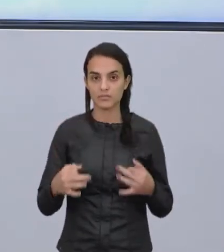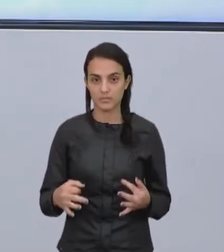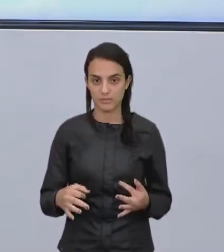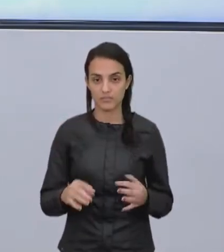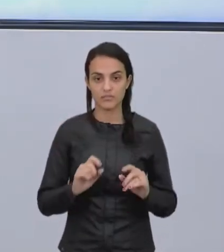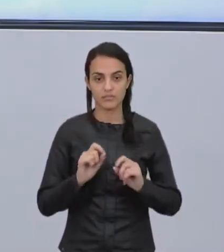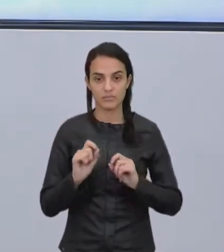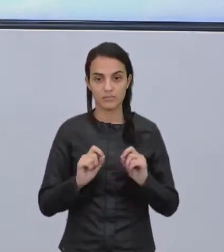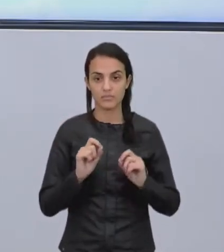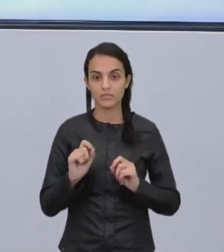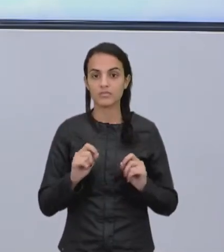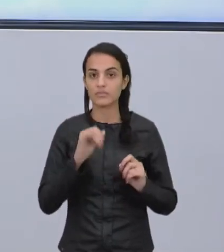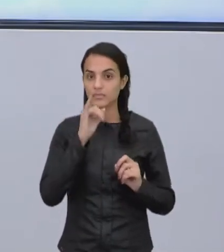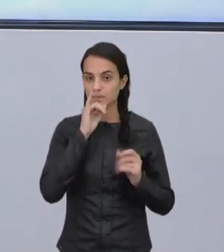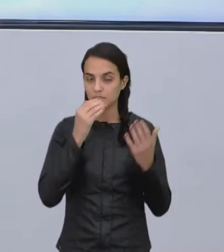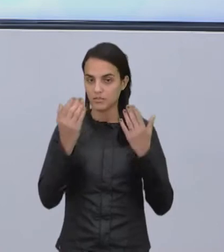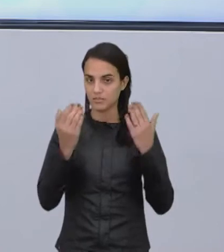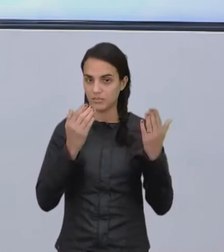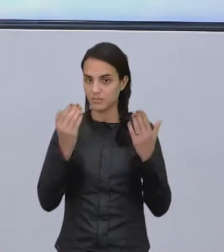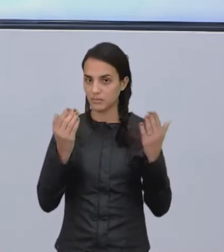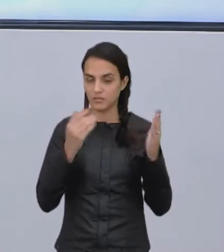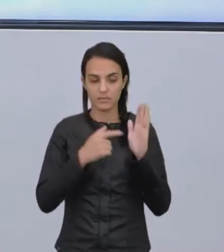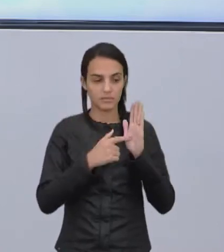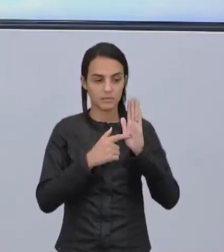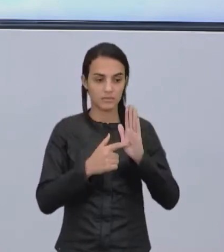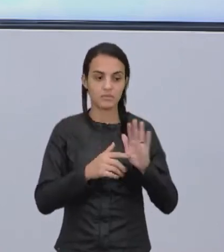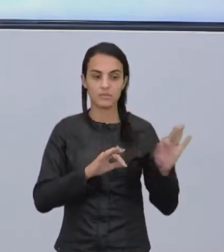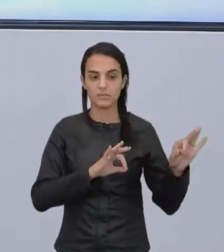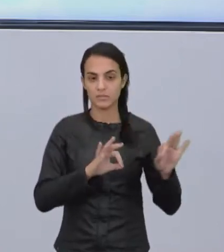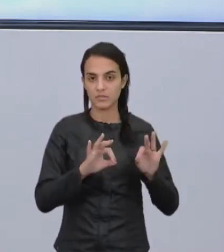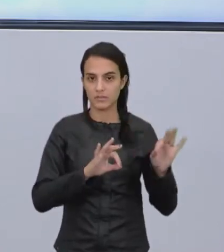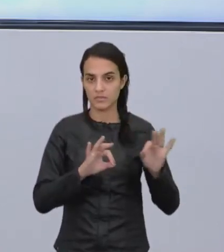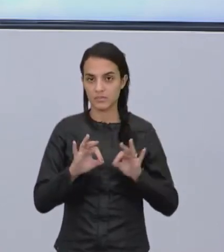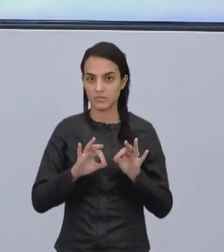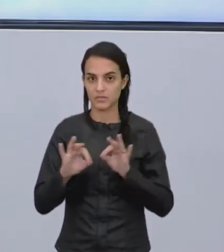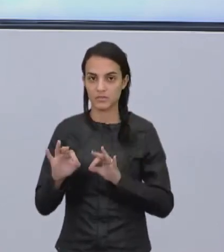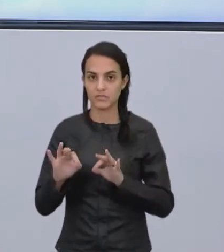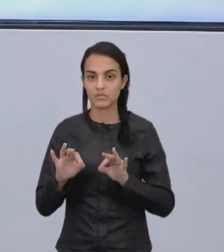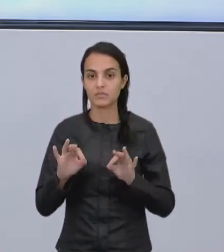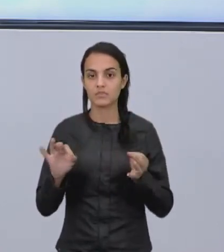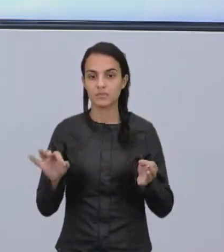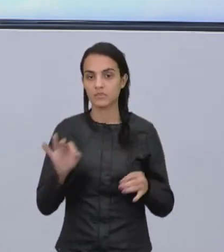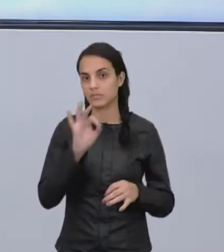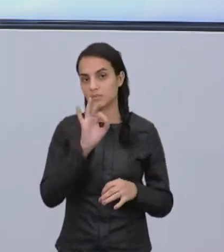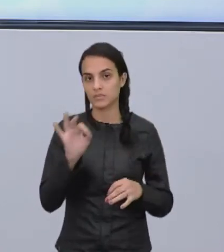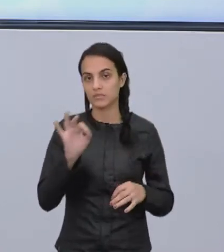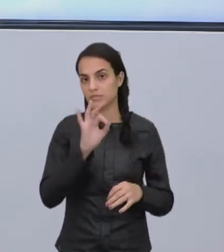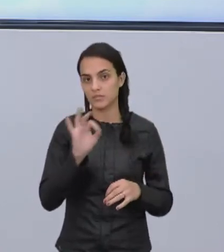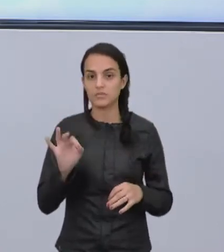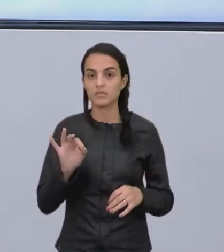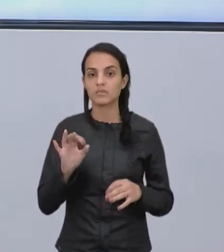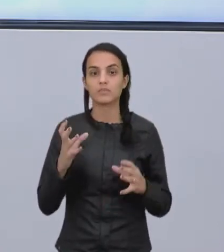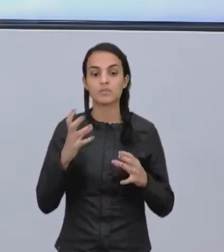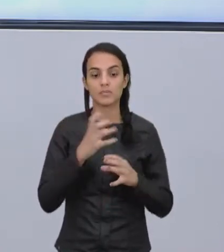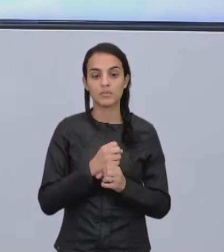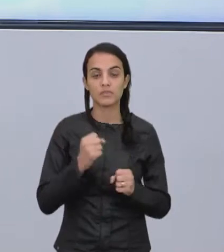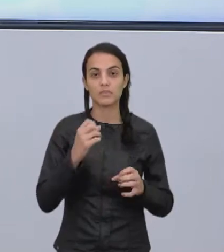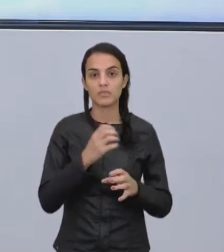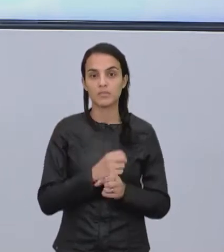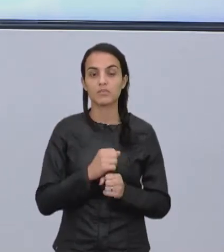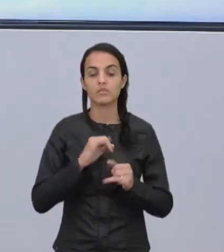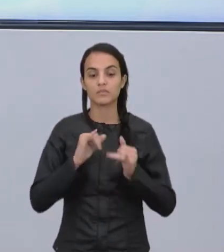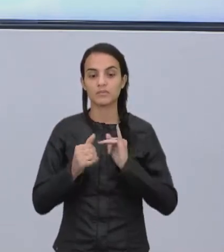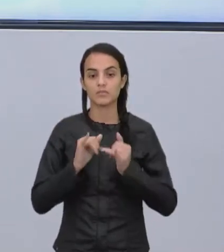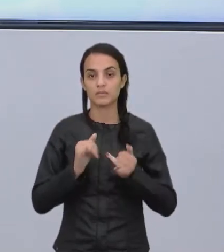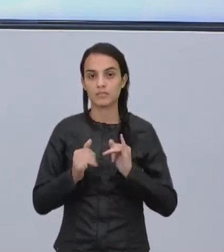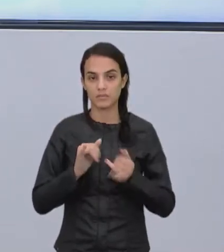mexer hoje no simulador aí, para a gente fazer um projeto para baratear a tarifa da nossa conta de energia. Claro que a gente